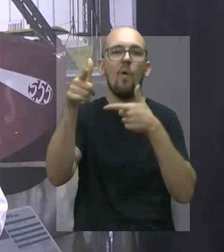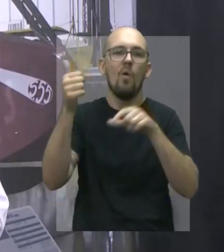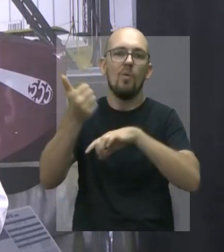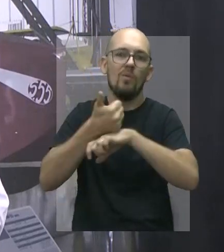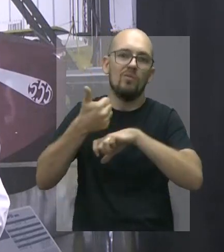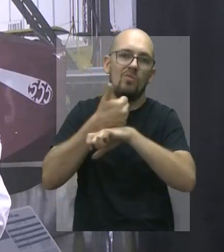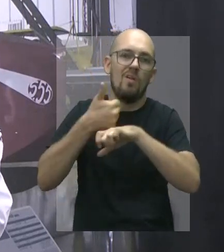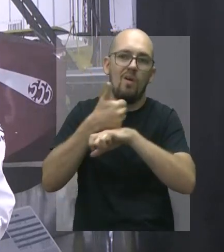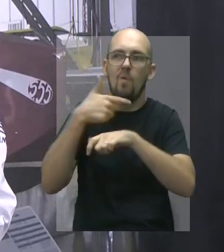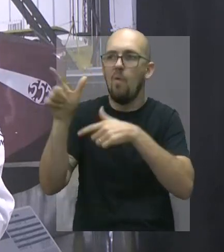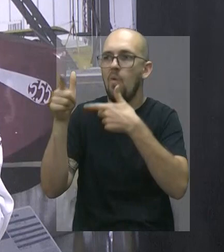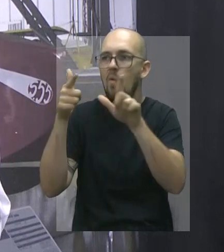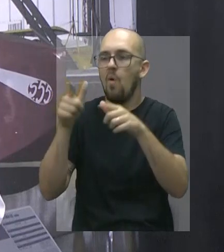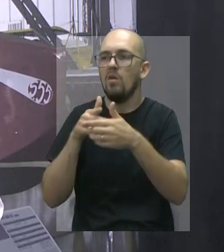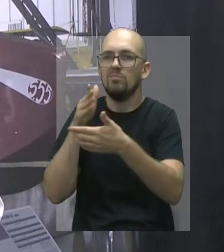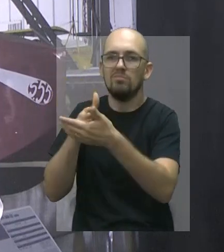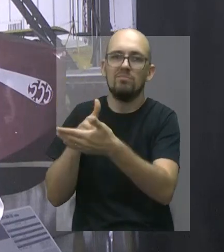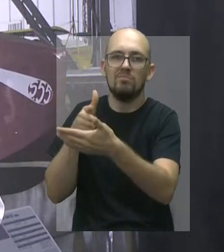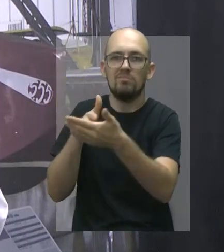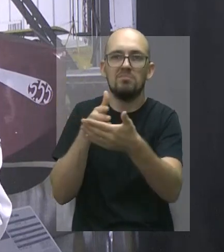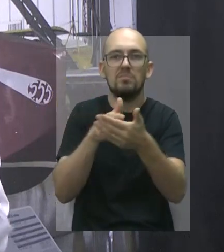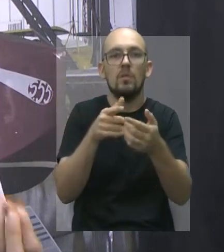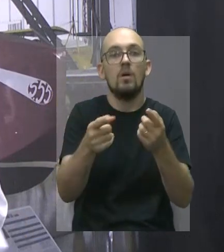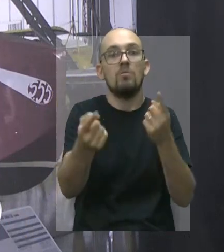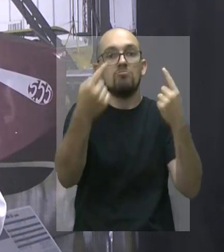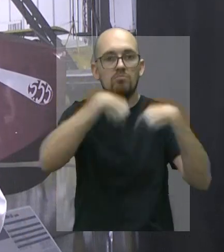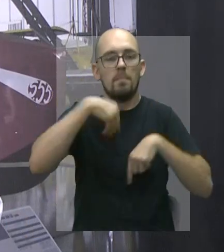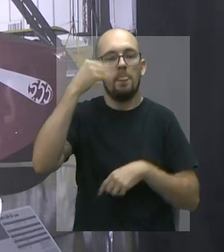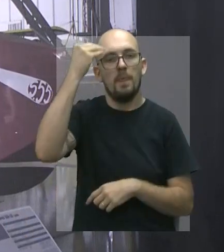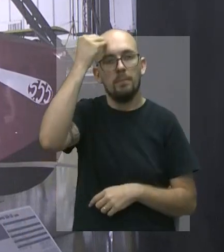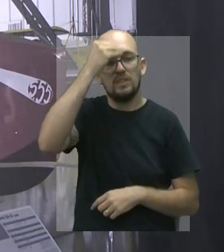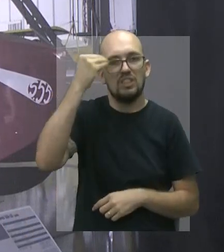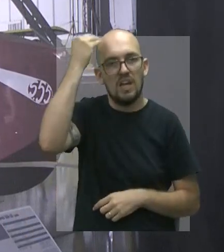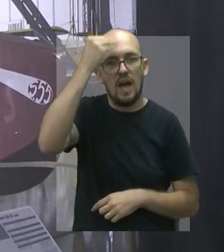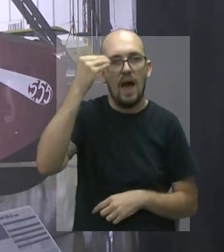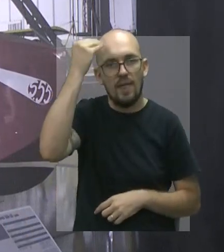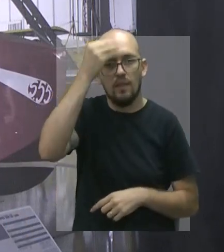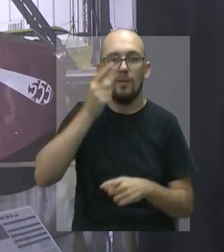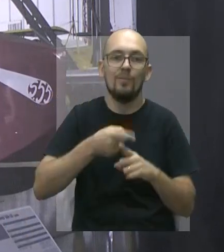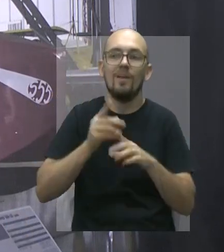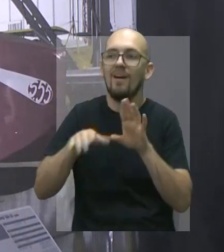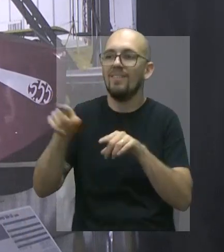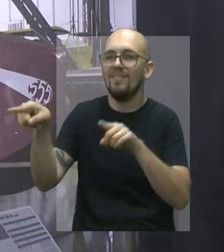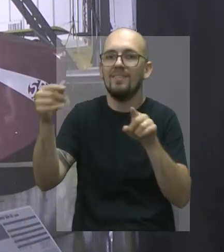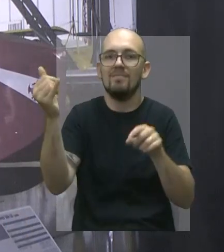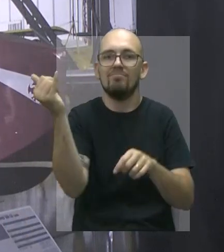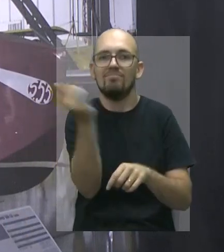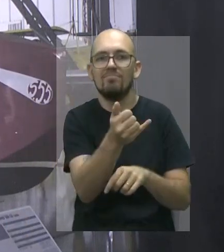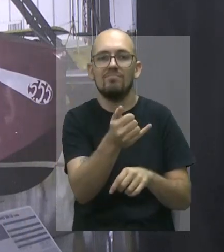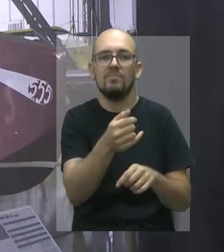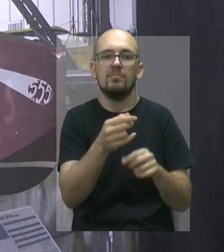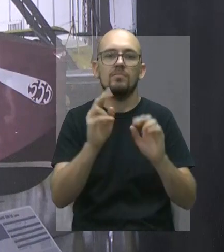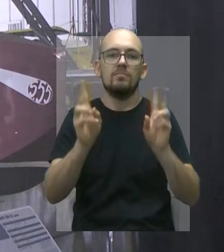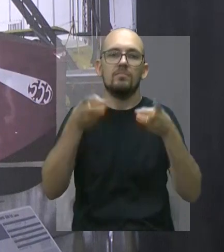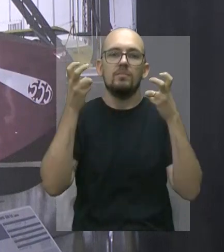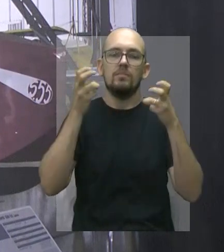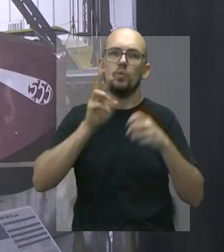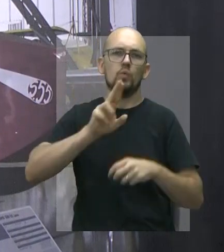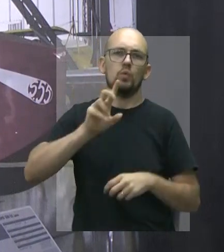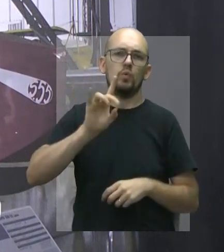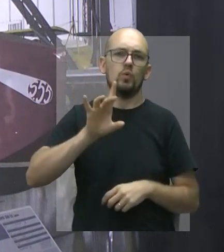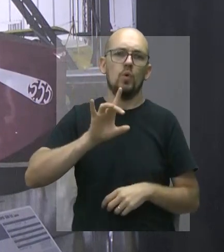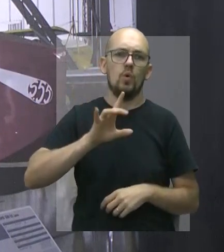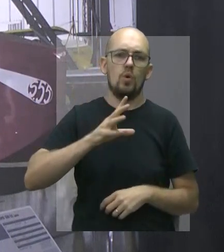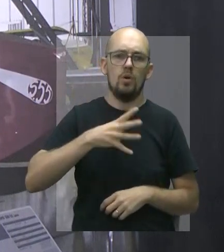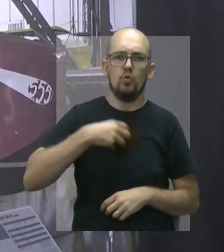áreas. E aí acabam vindo na psiquiatria por indicação de colegas também, porque percebem que vários sintomas, não só o suicídio, mas